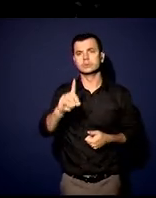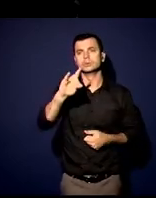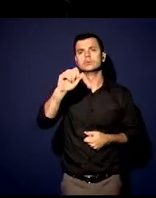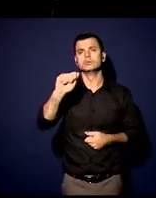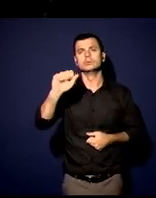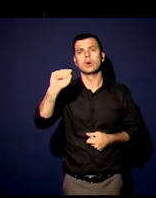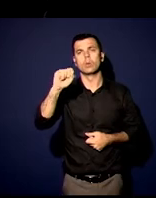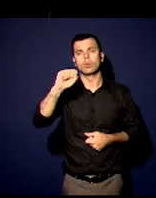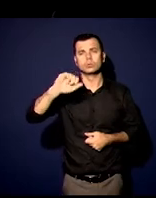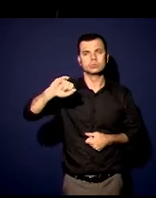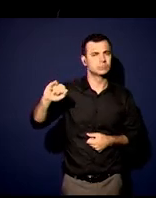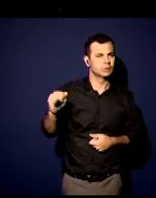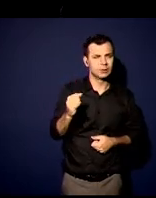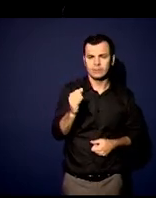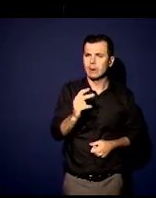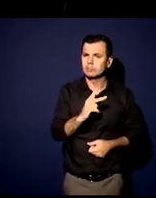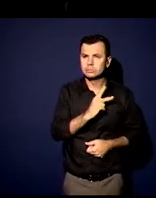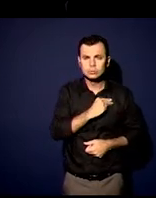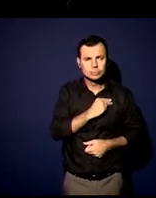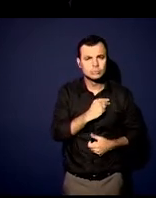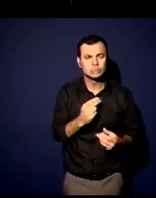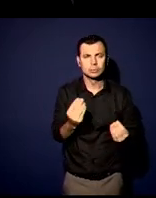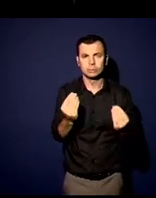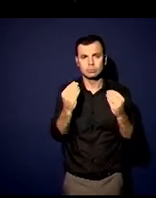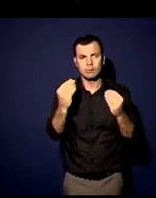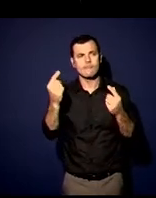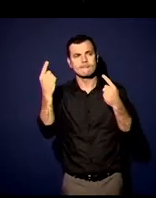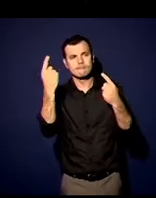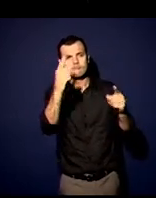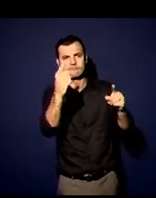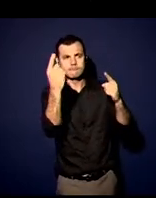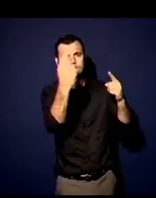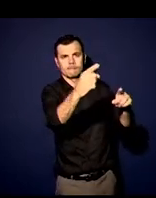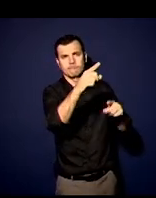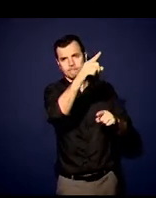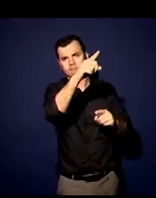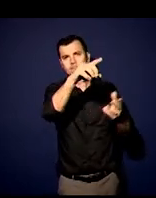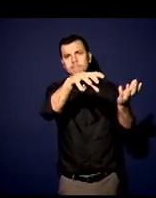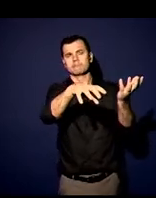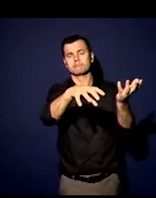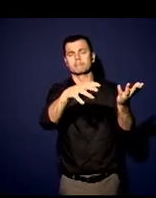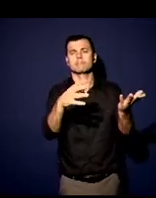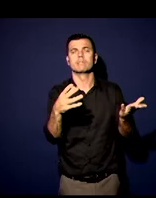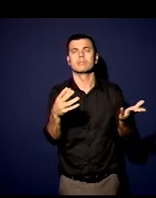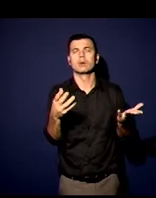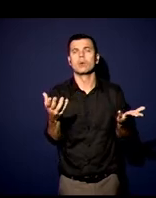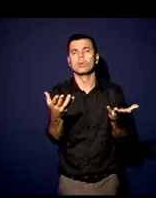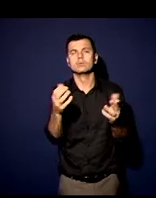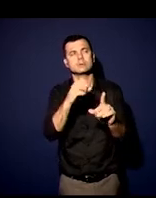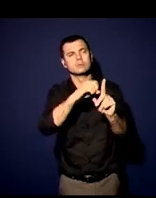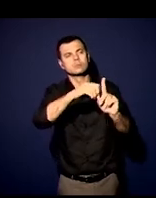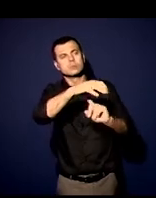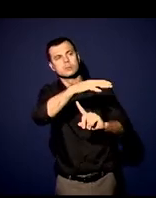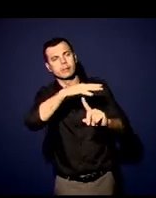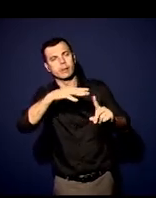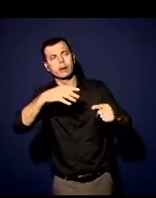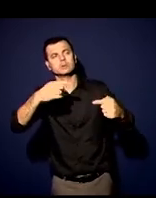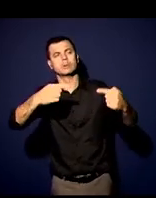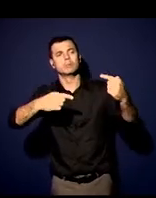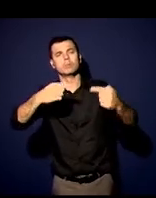um absurdo aquele Ataque aos Palácios como se houve a sociedade a política